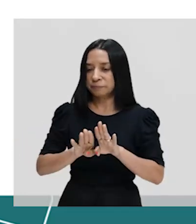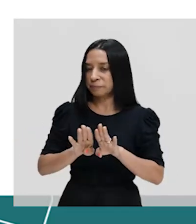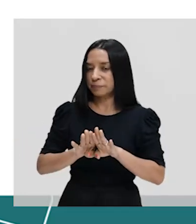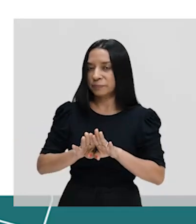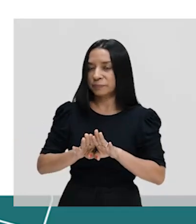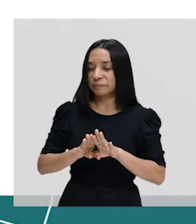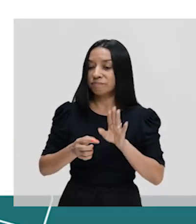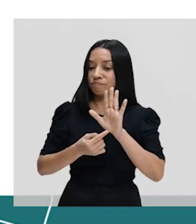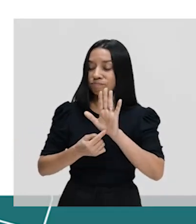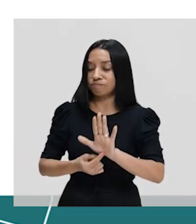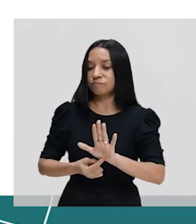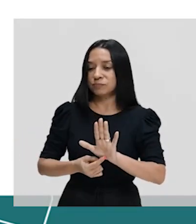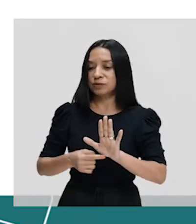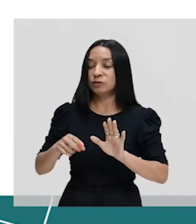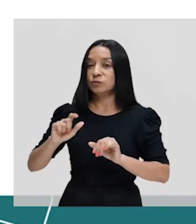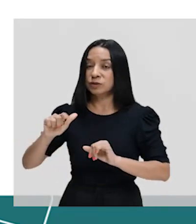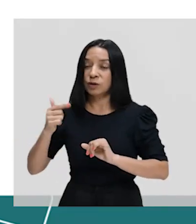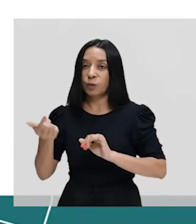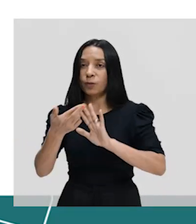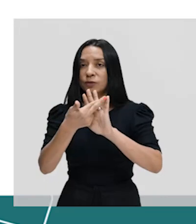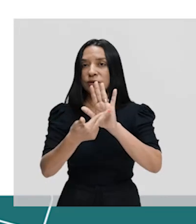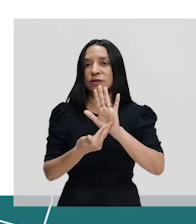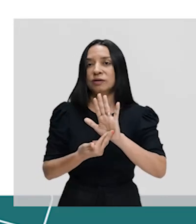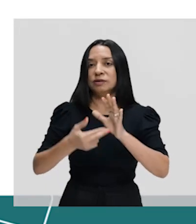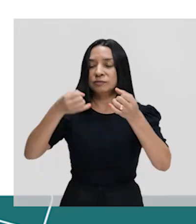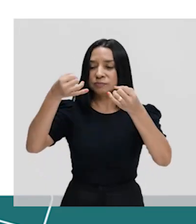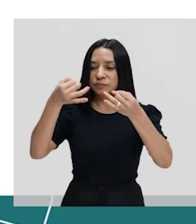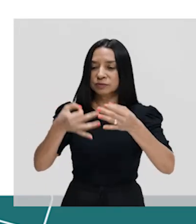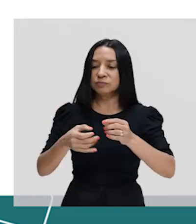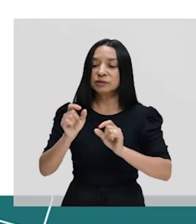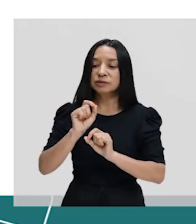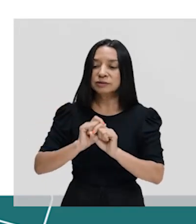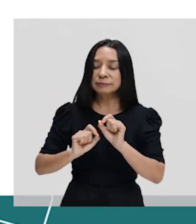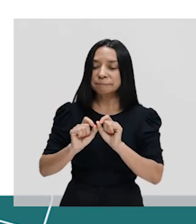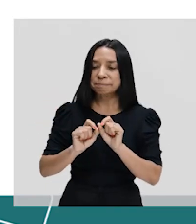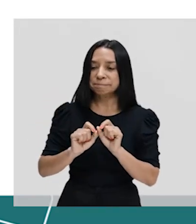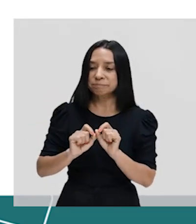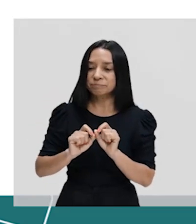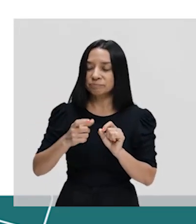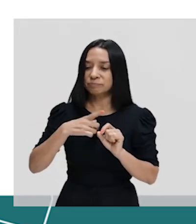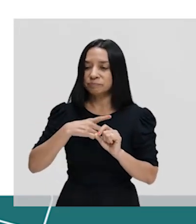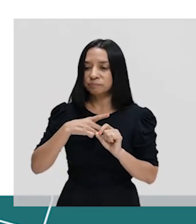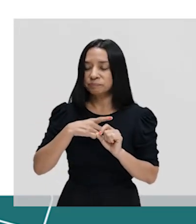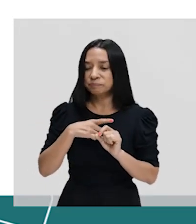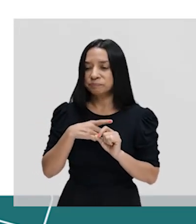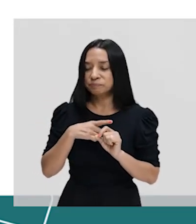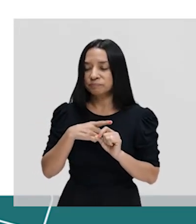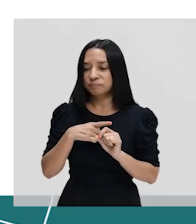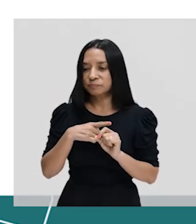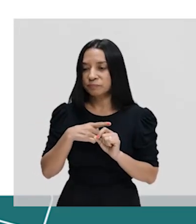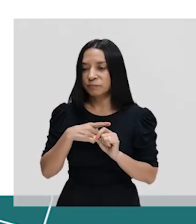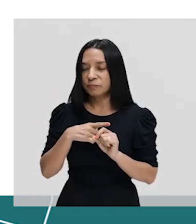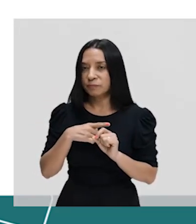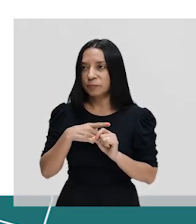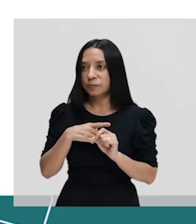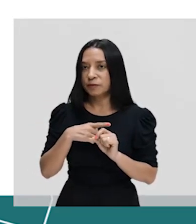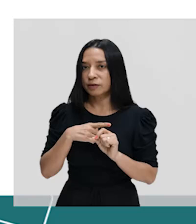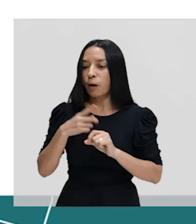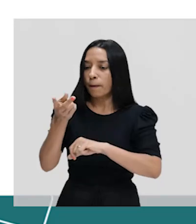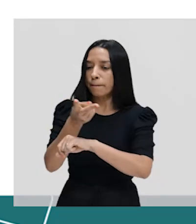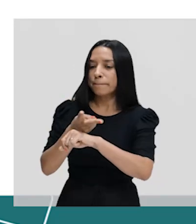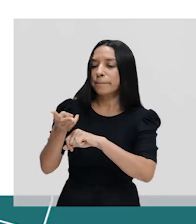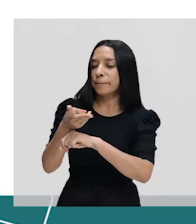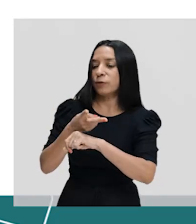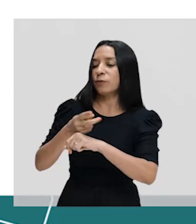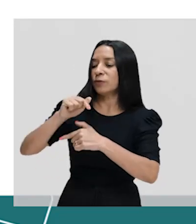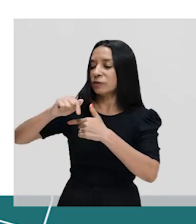adianto também que tem uma outra regrinha que diz que quando você tem, né, que você está em busca da